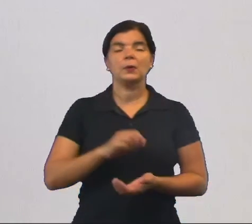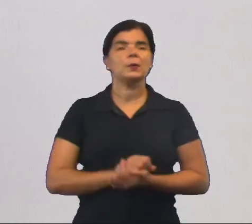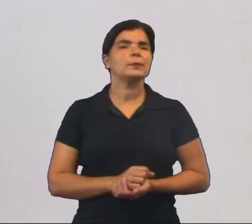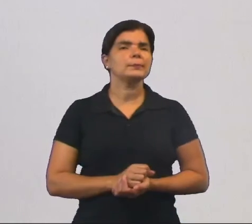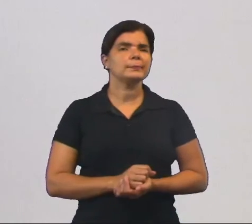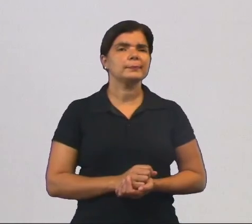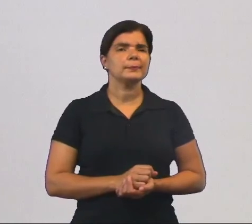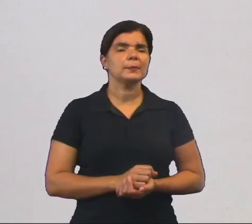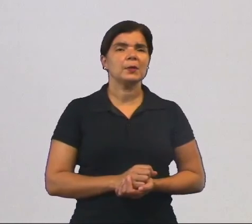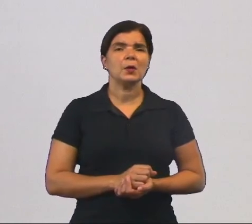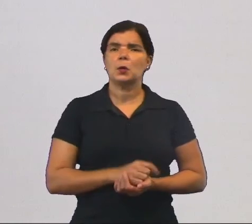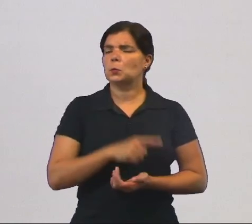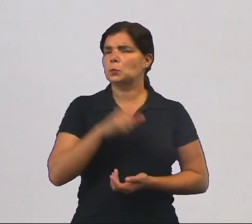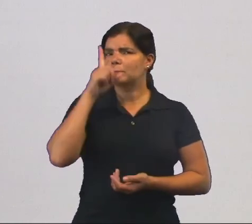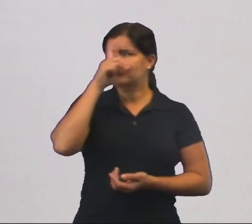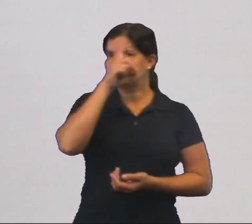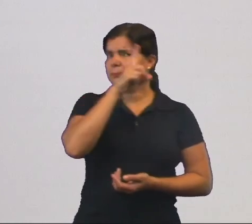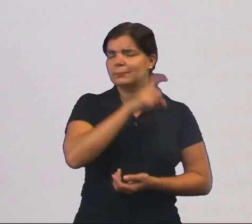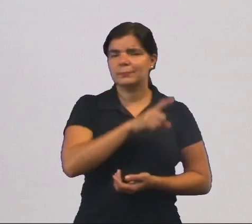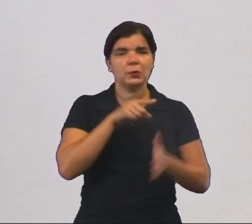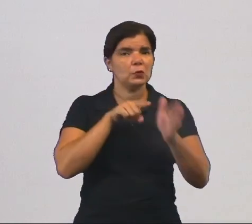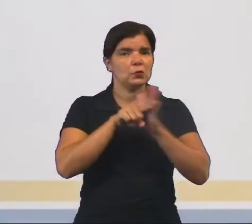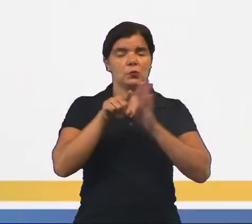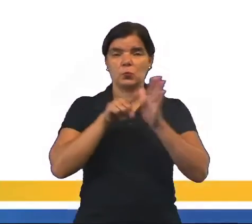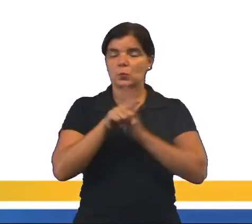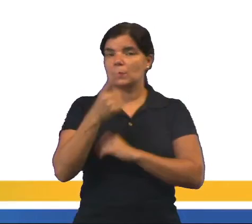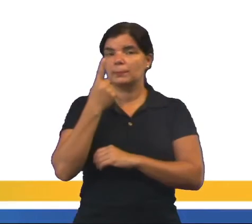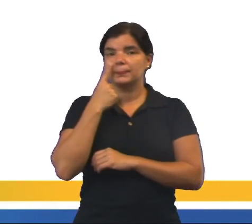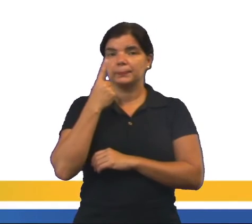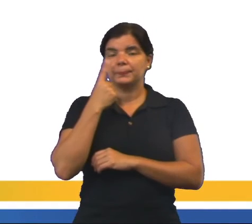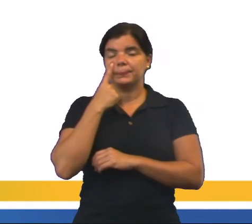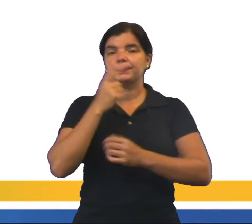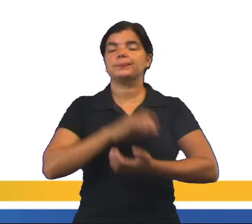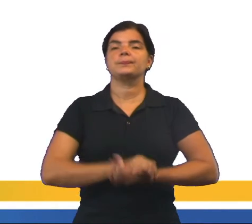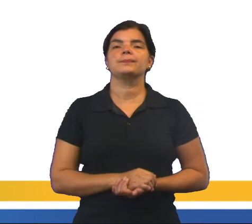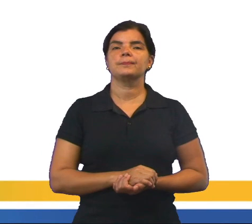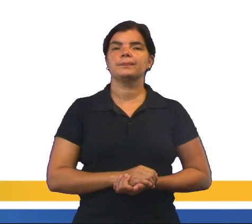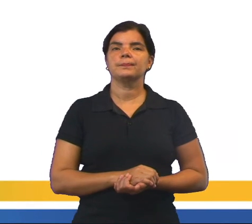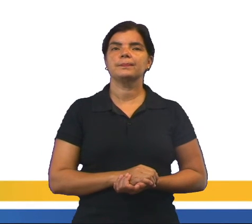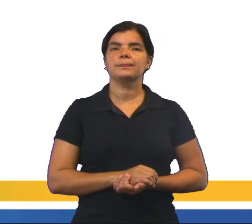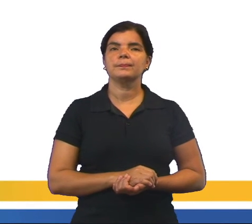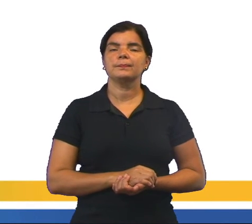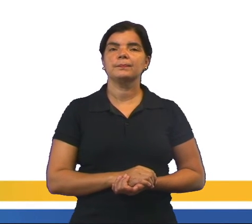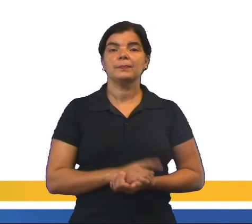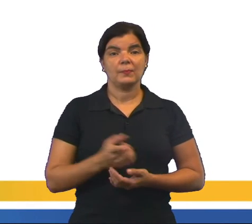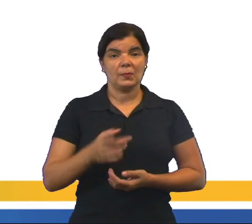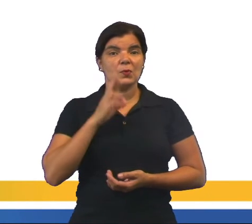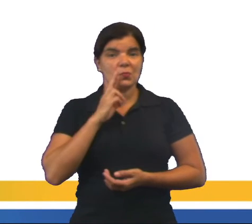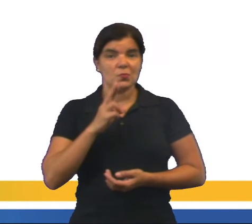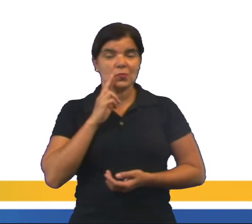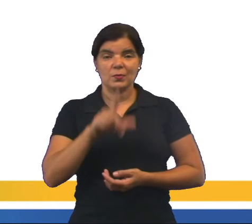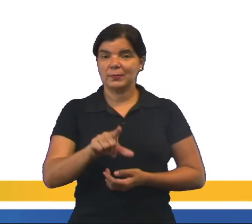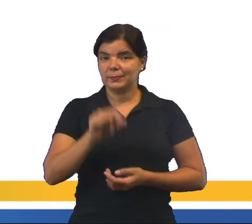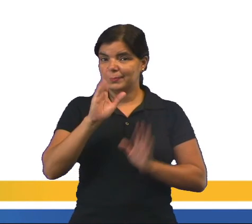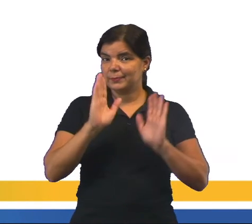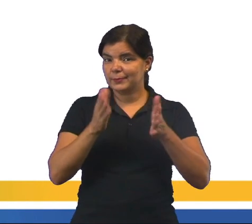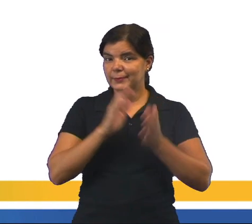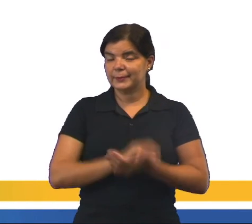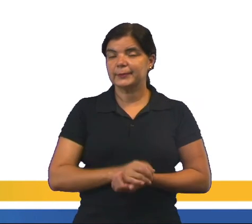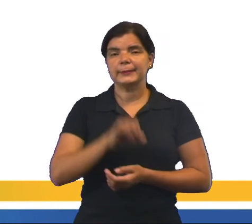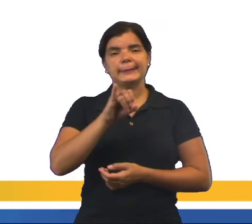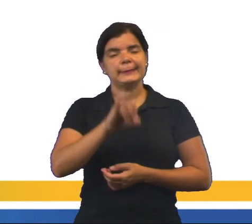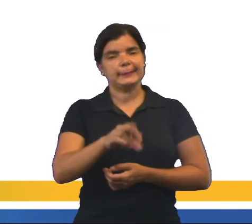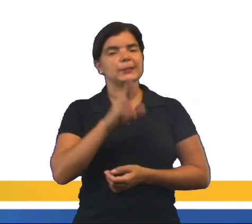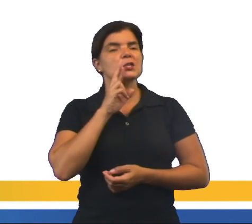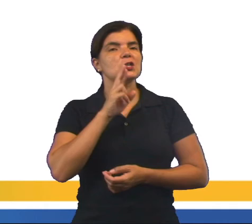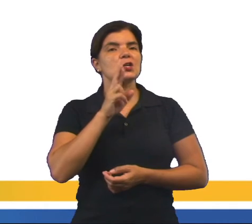parece que não é tão difícil esse questionamento. Presta bem atenção no que está na tela. Fez a sua escolha já? Se